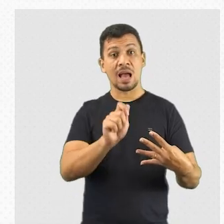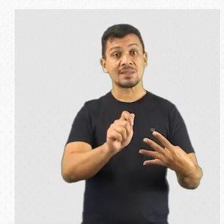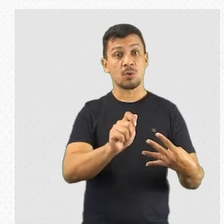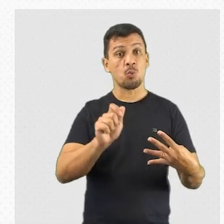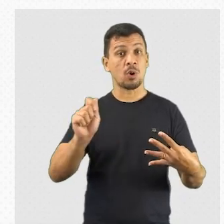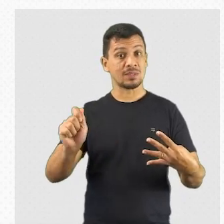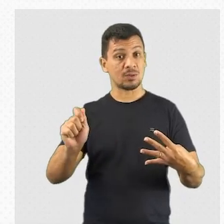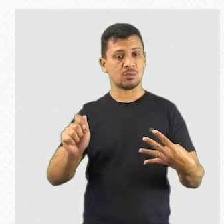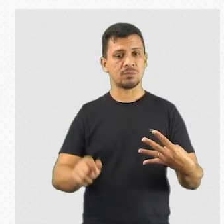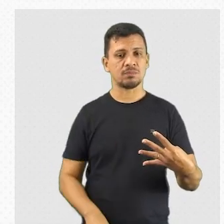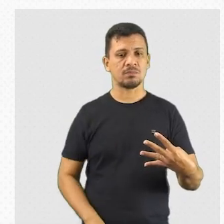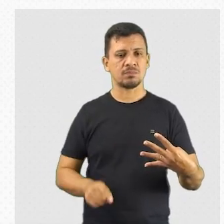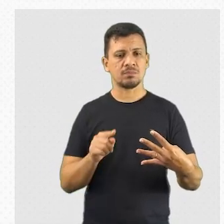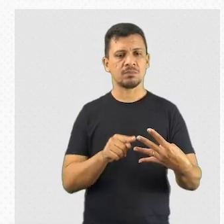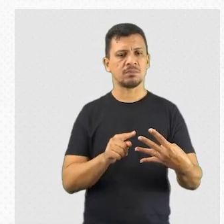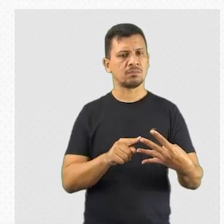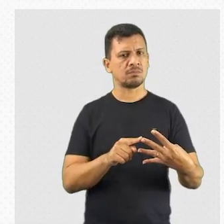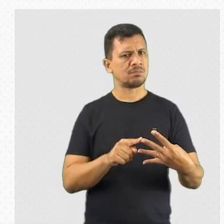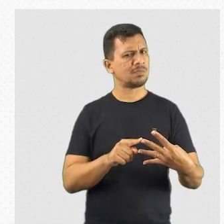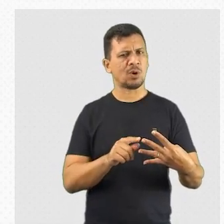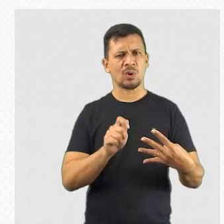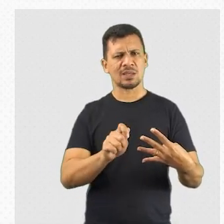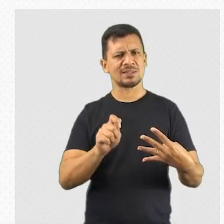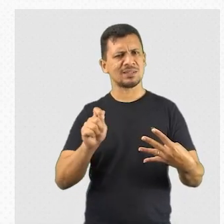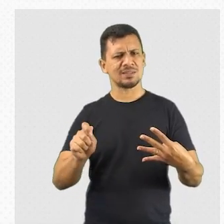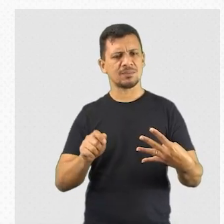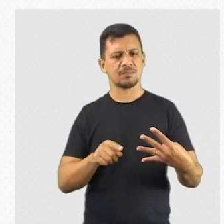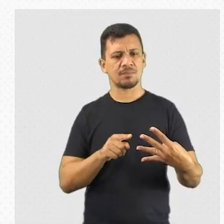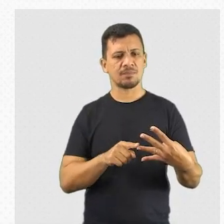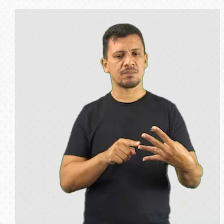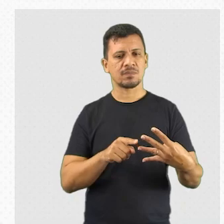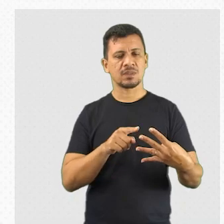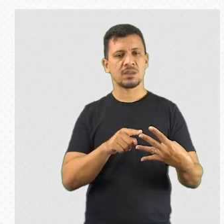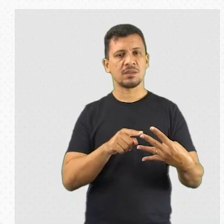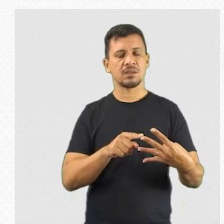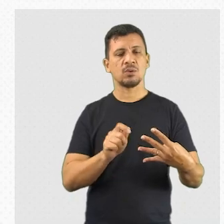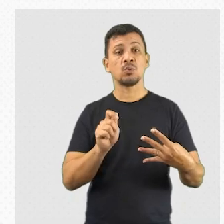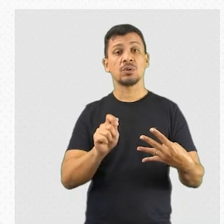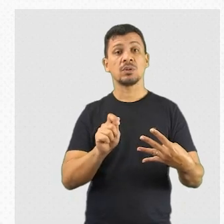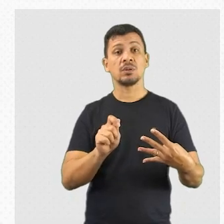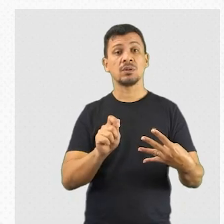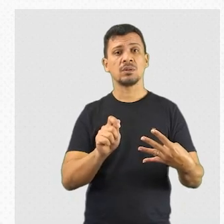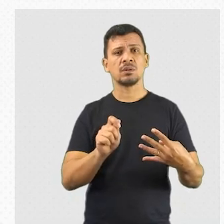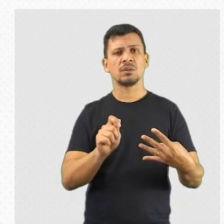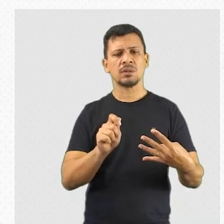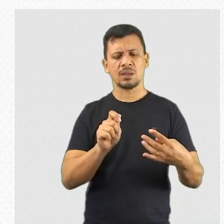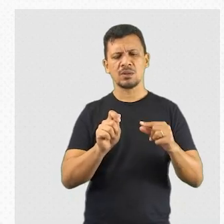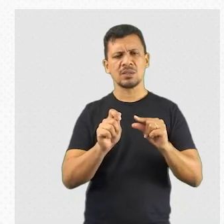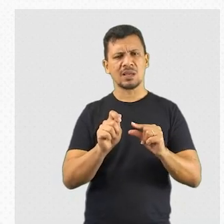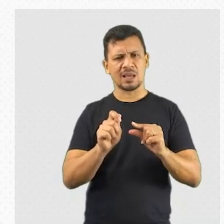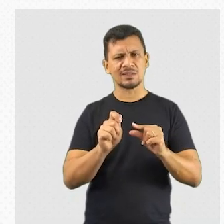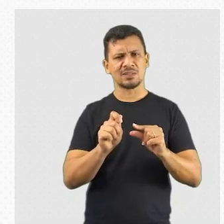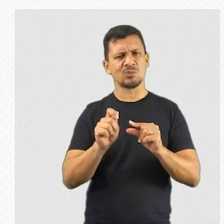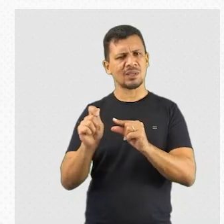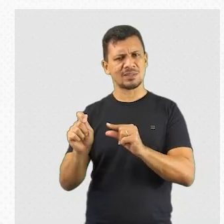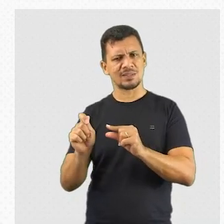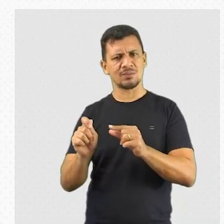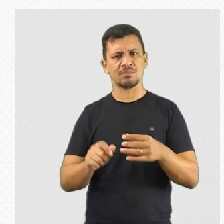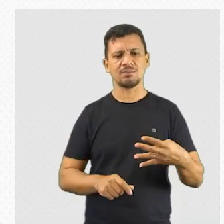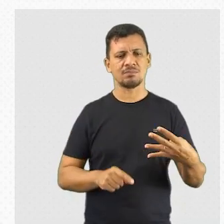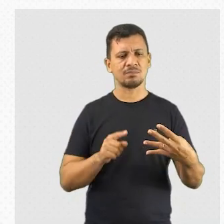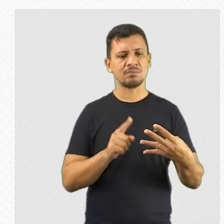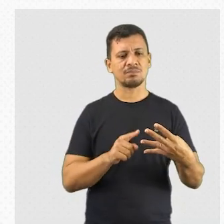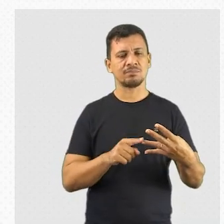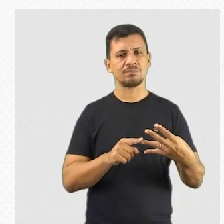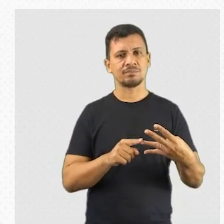azão. Homozigoto recessivo? Também não. Homozigoto recessivo a gente representa geralmente pela letra minúscula, que é azinho, azinho,